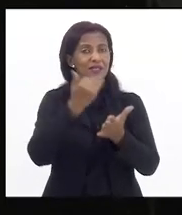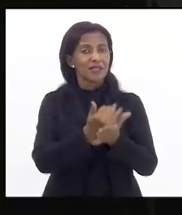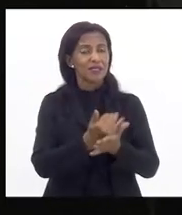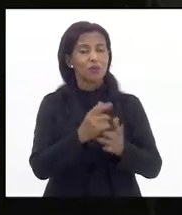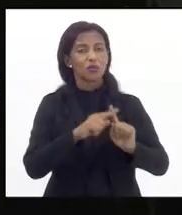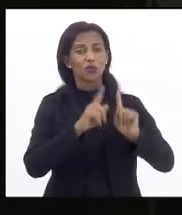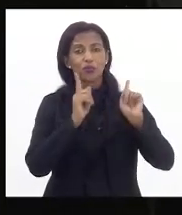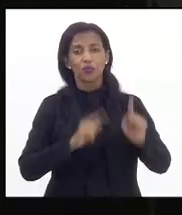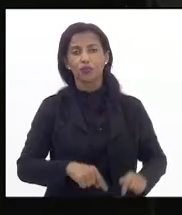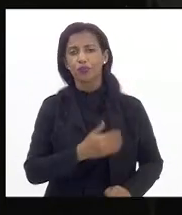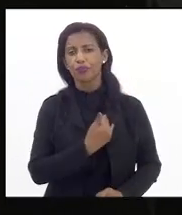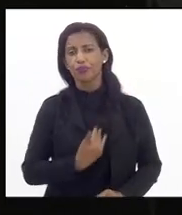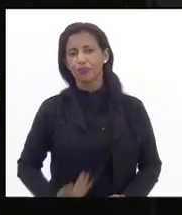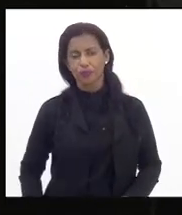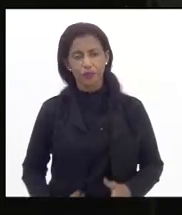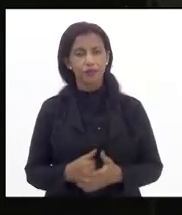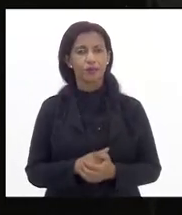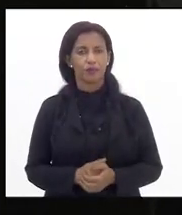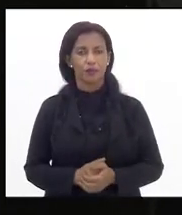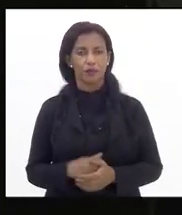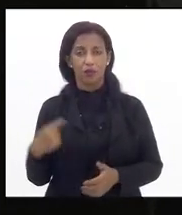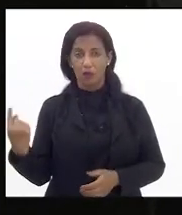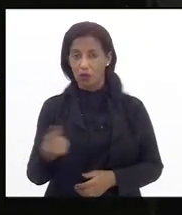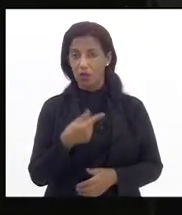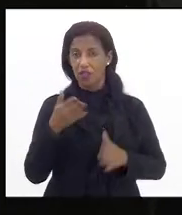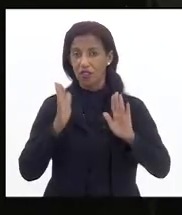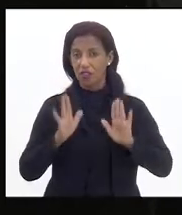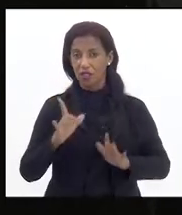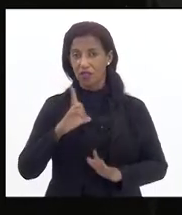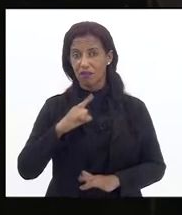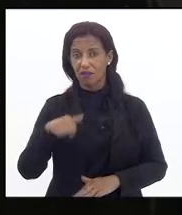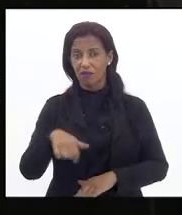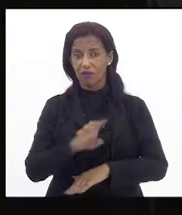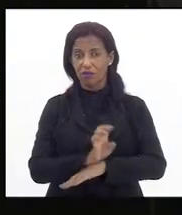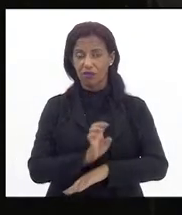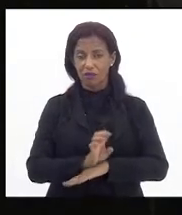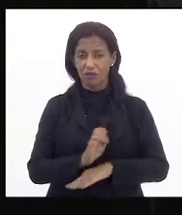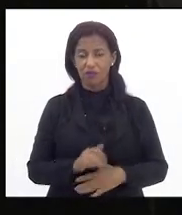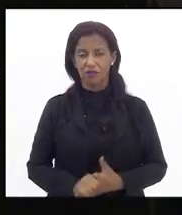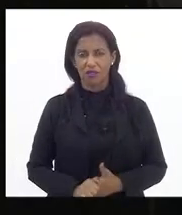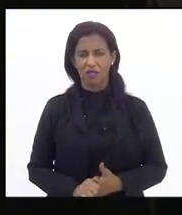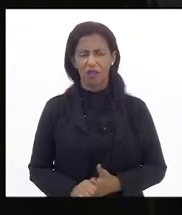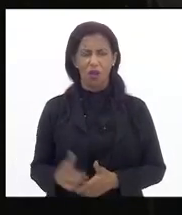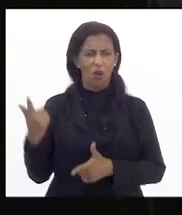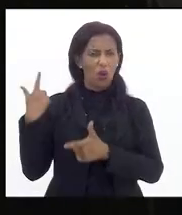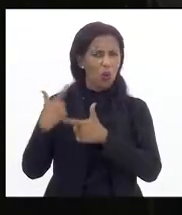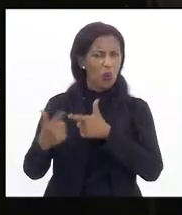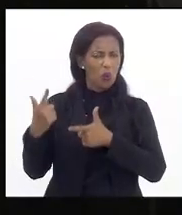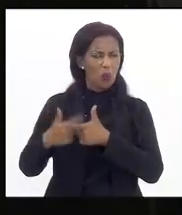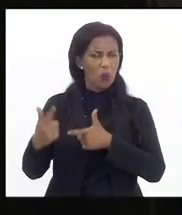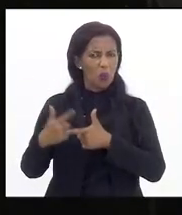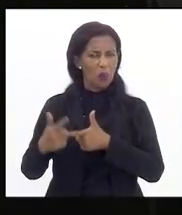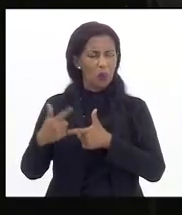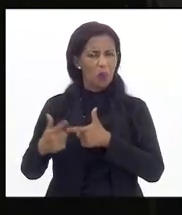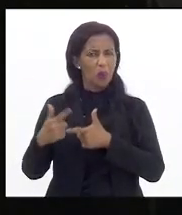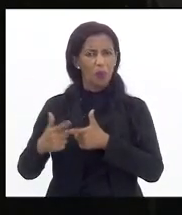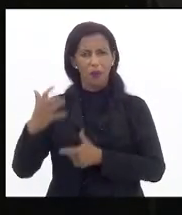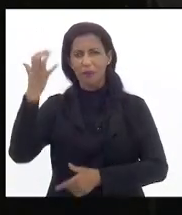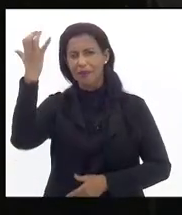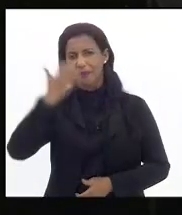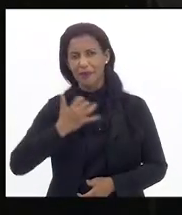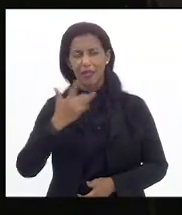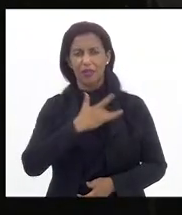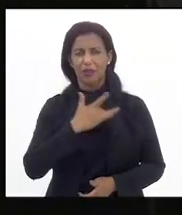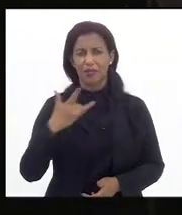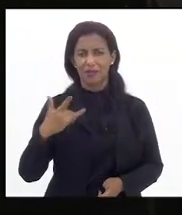cima dos Servidores Públicos nós já tivemos aqui nesse estado calamidade pública na área da saúde